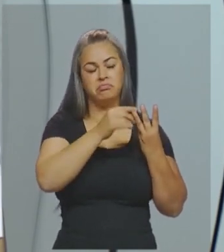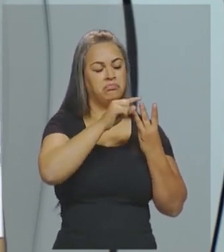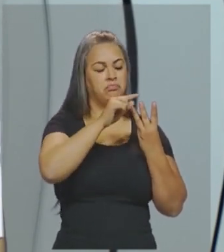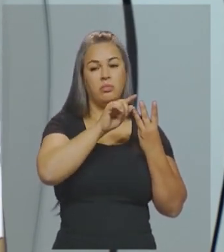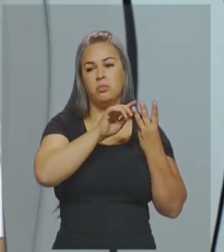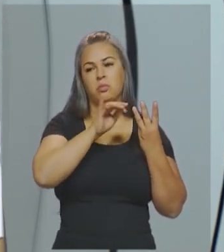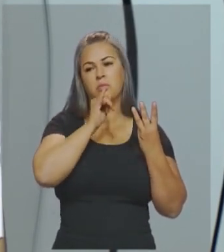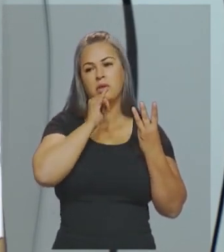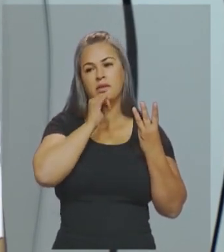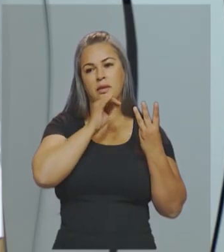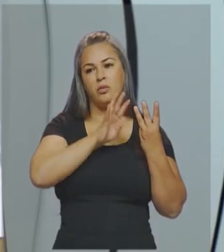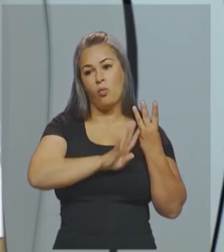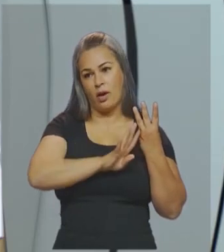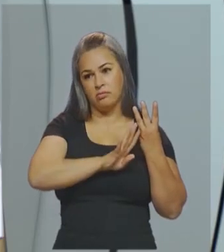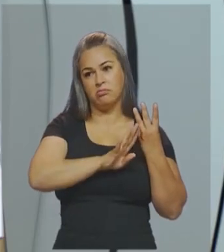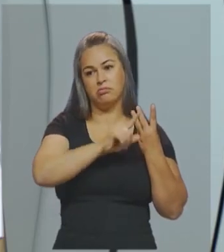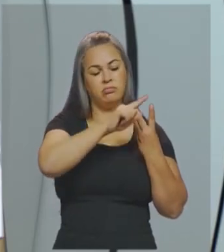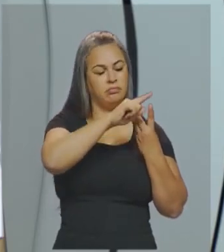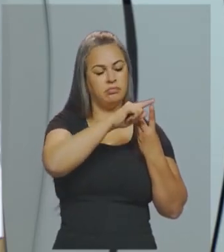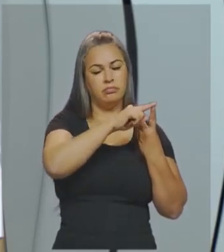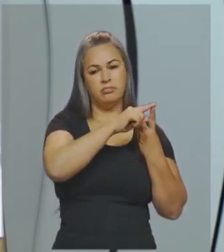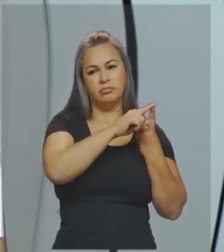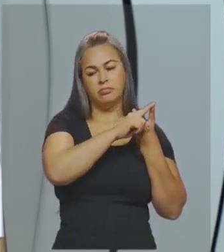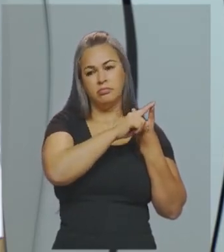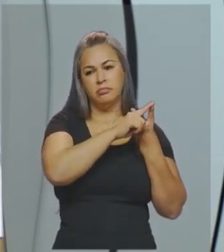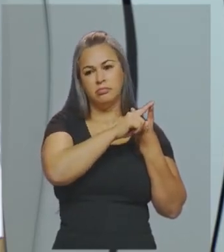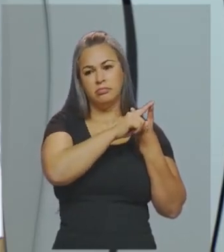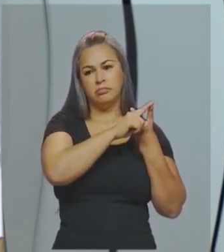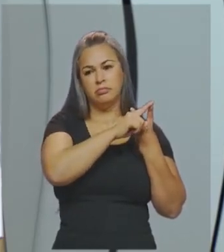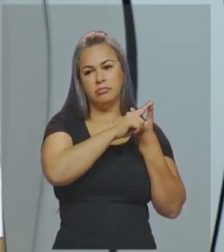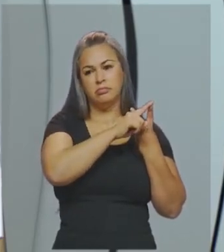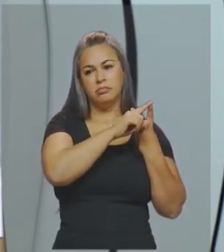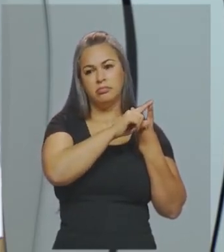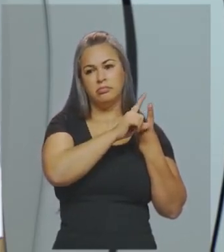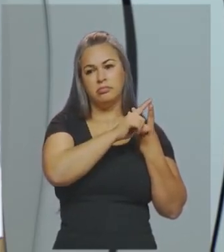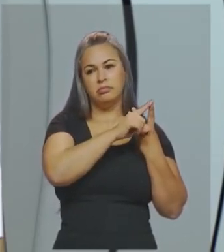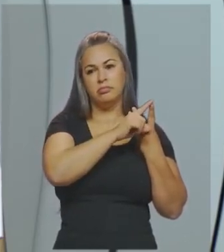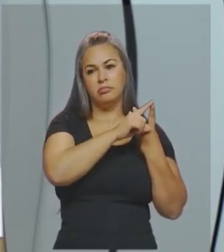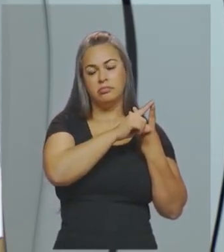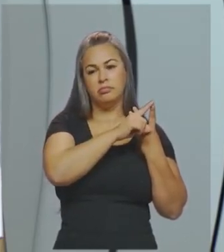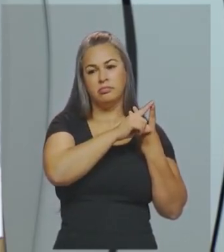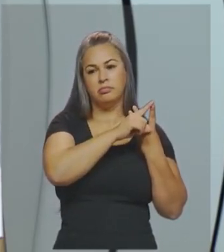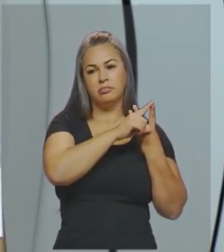4 dezenas, e na centena eu vou colocar